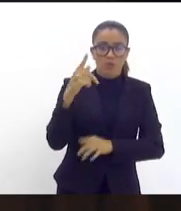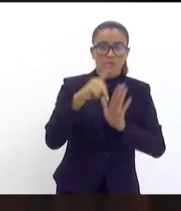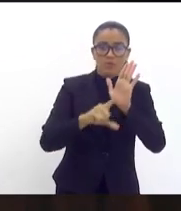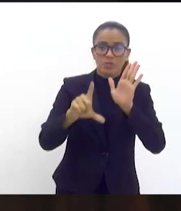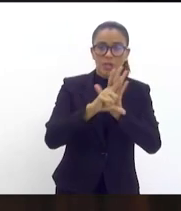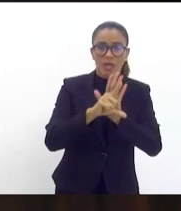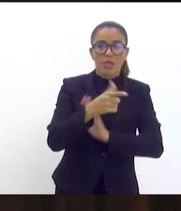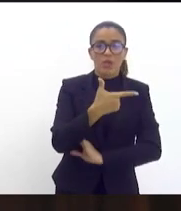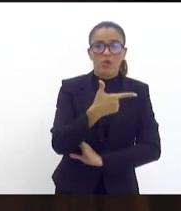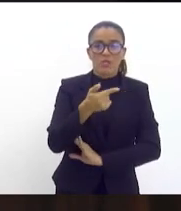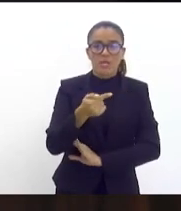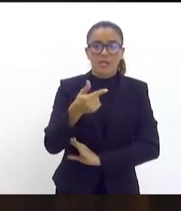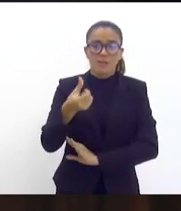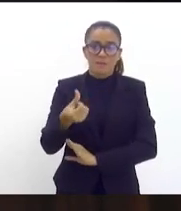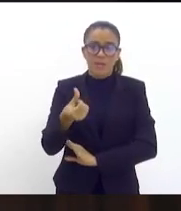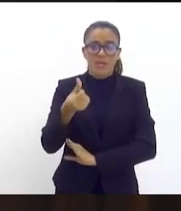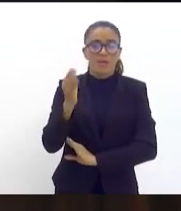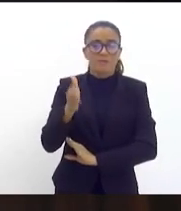lei número